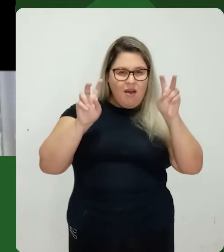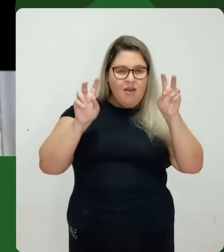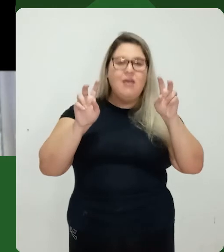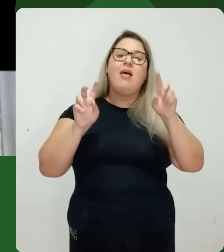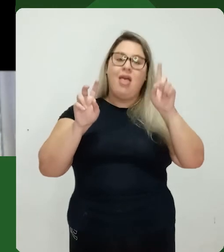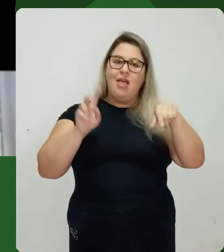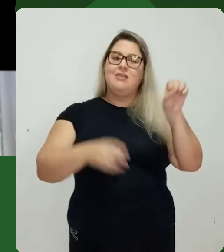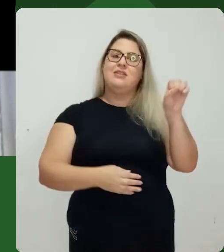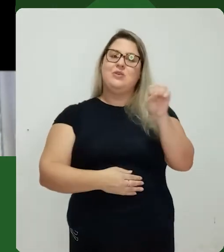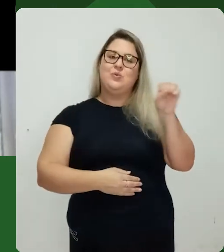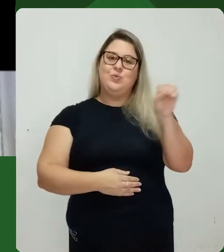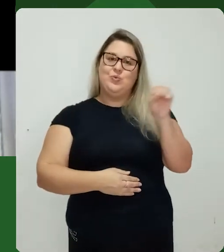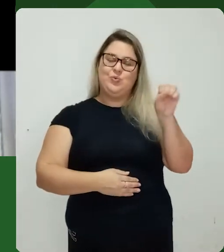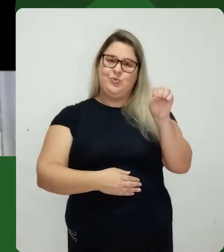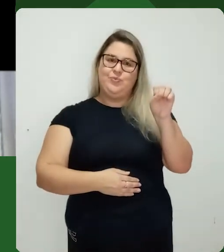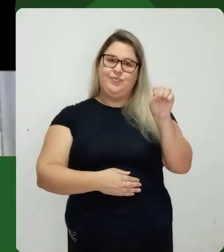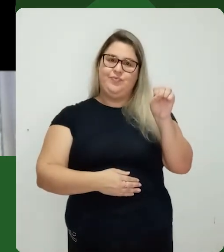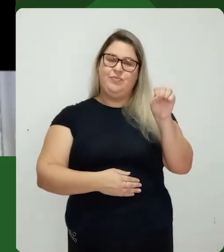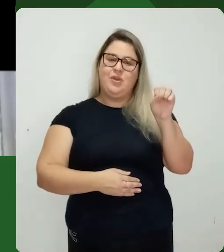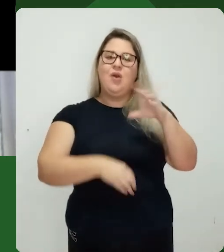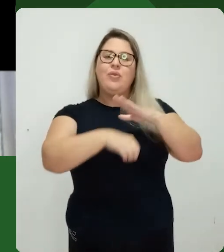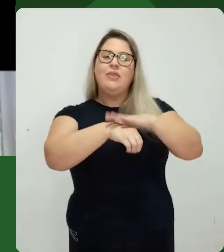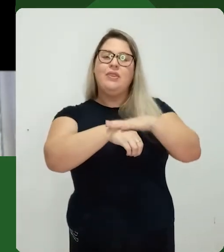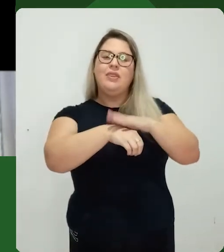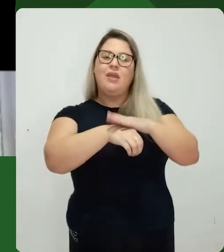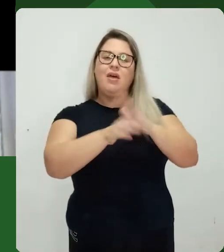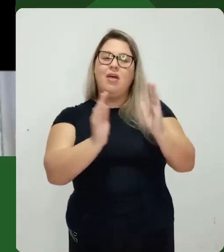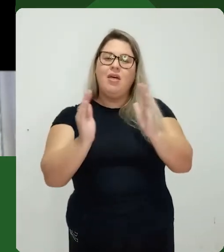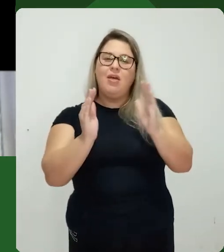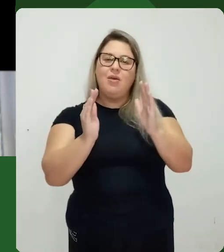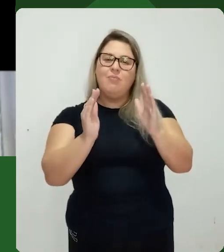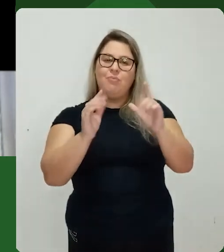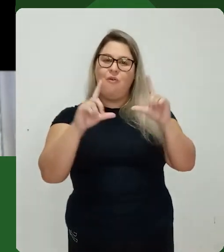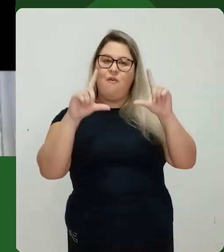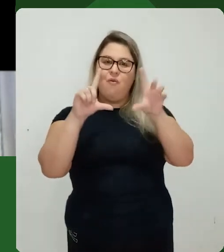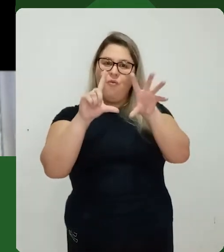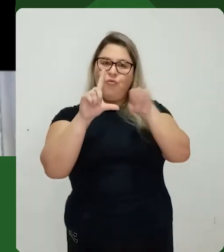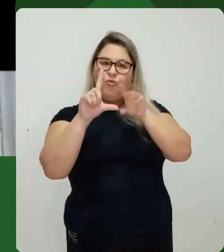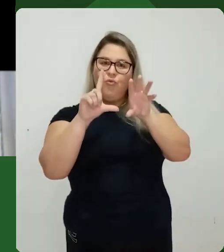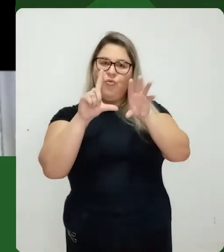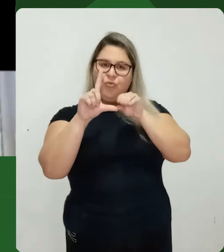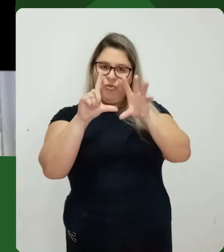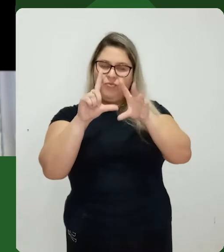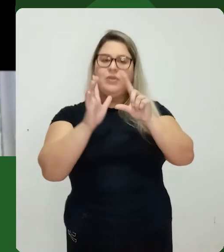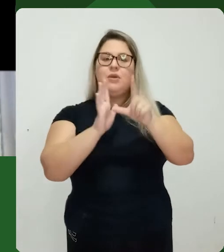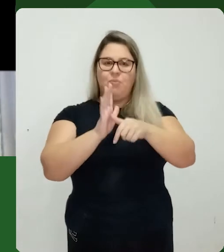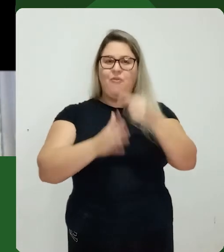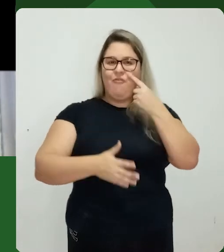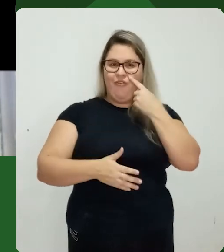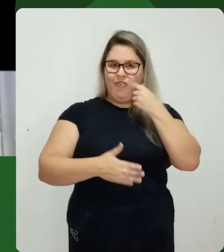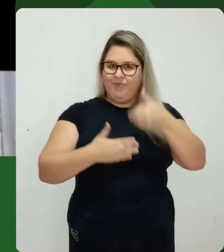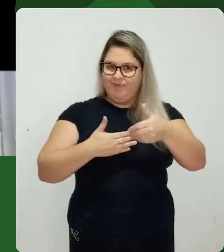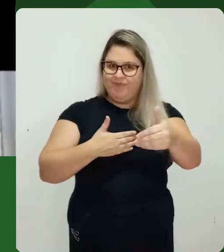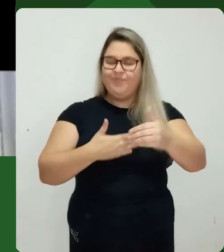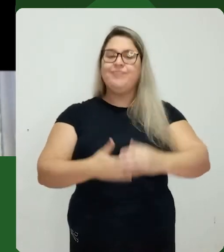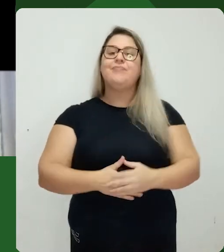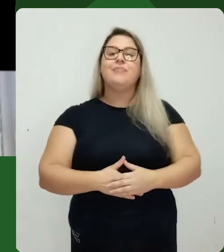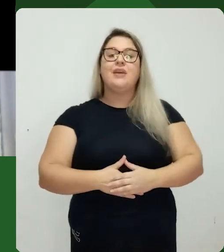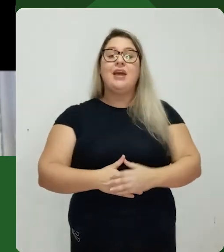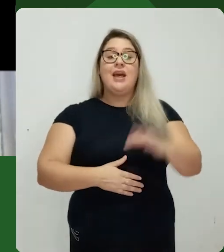Esse símbolozinho aqui, tipo umas aspas, ele representa segundos. Então, 8 segundos de exposição. Que a gente vai ver isso ainda daqui a